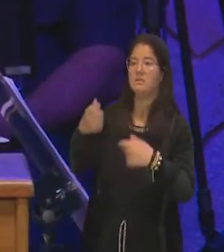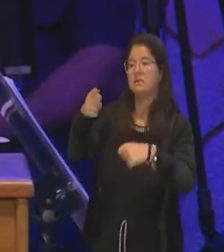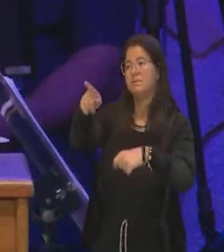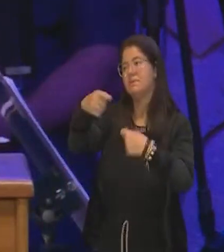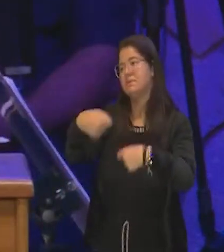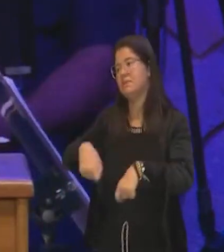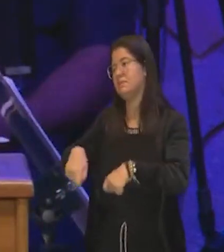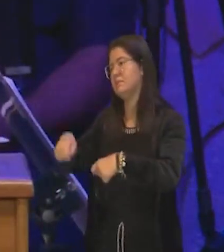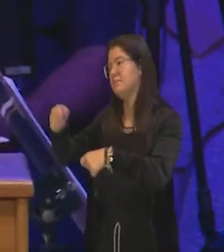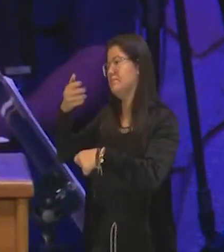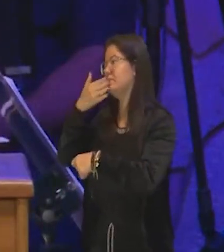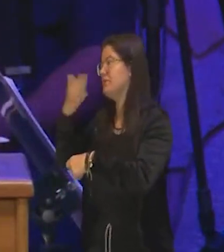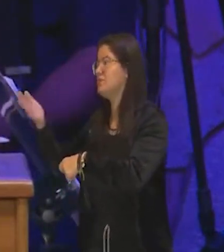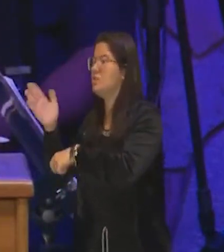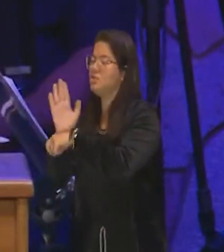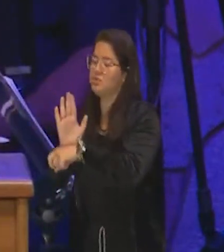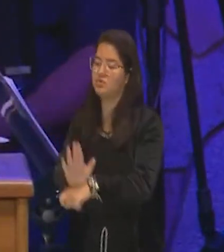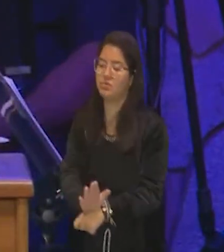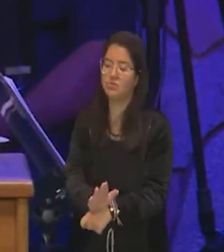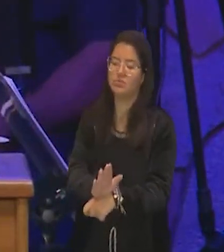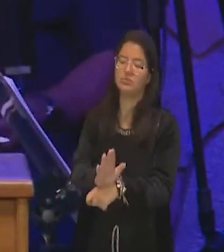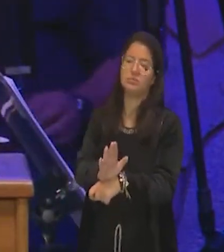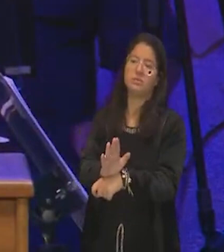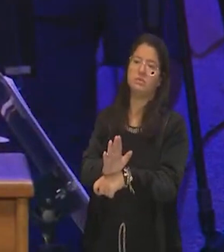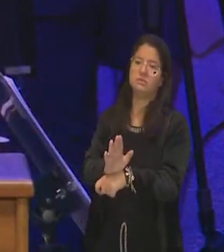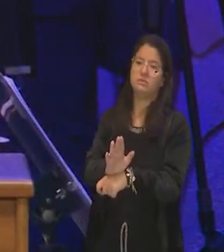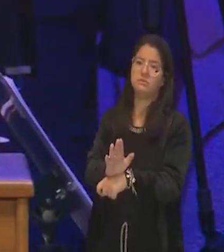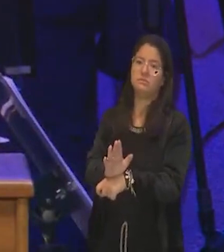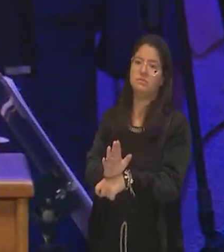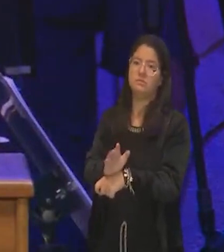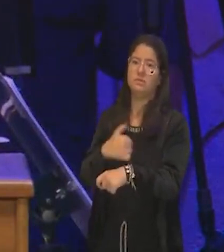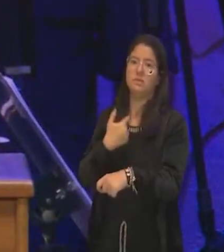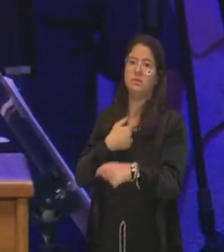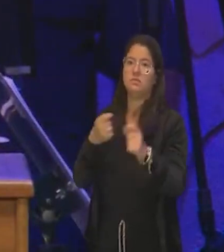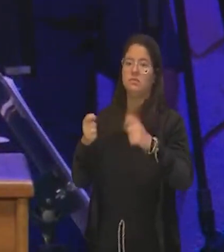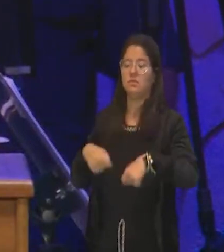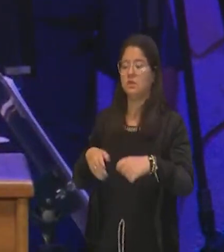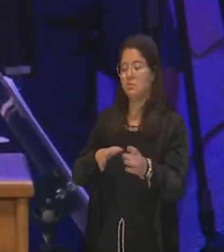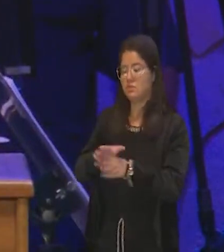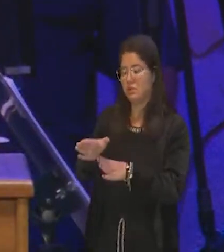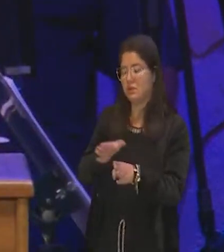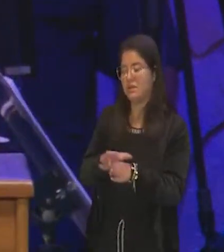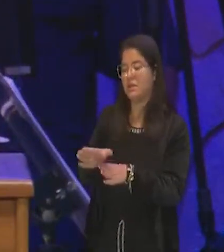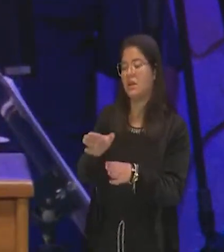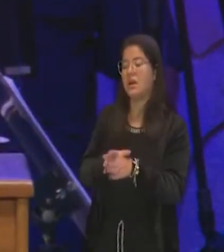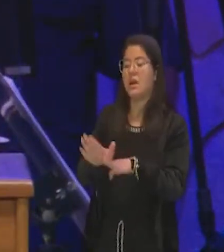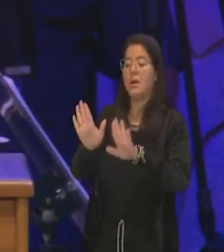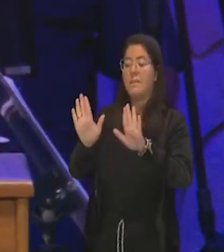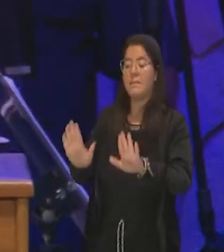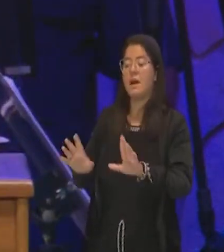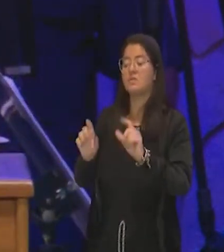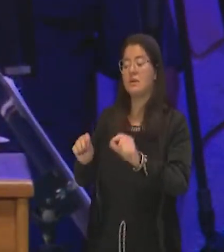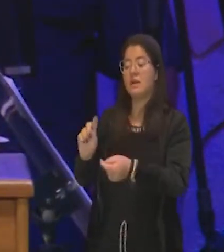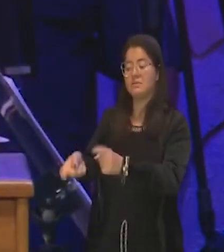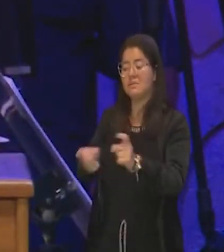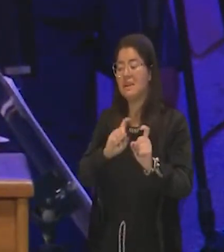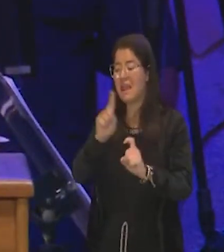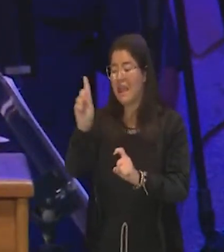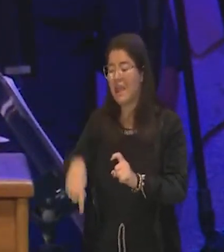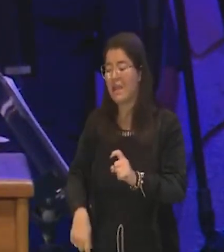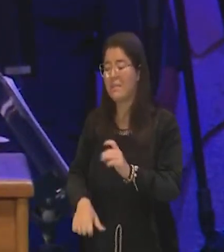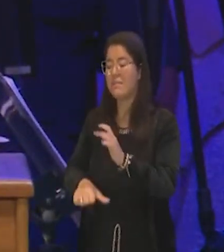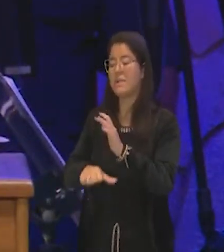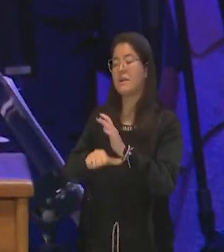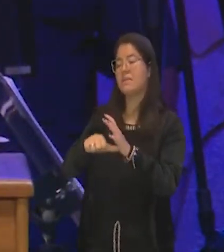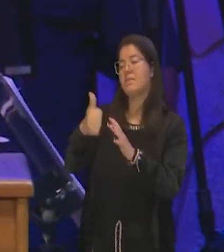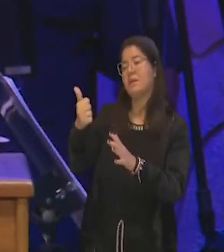de orientação, nós podemos ajudar, podemos orientar em algum sentido, mas o governo é primeiro do